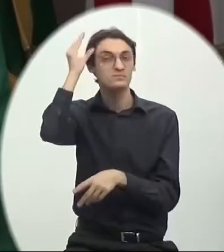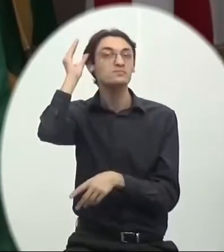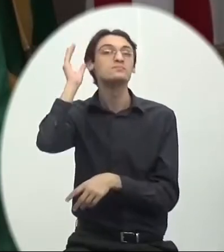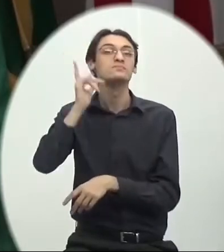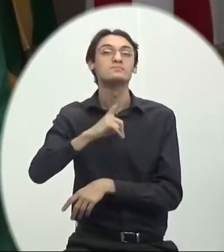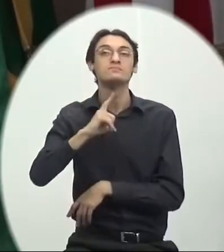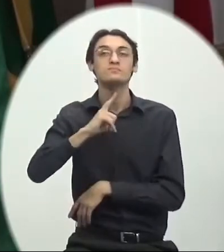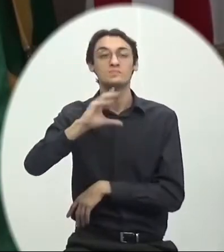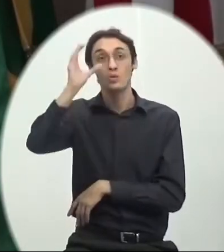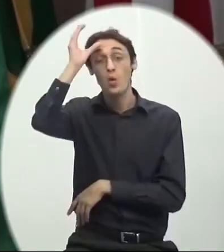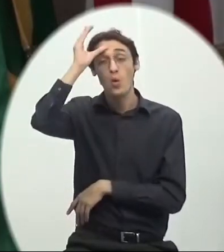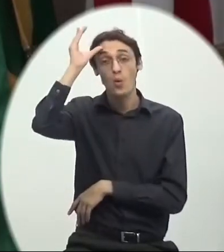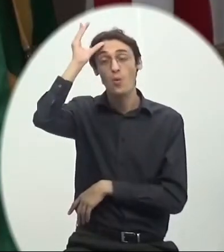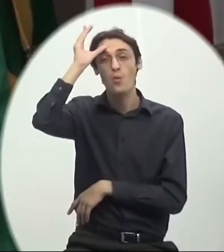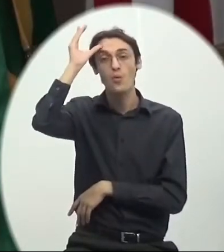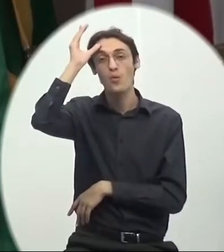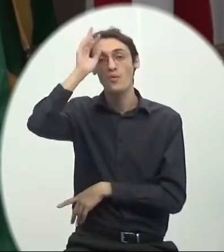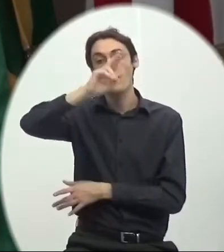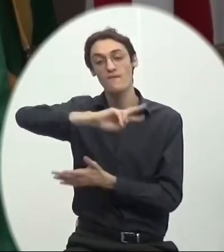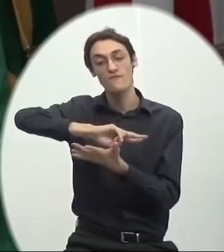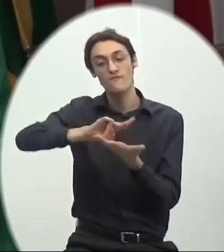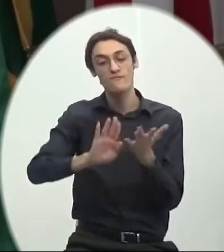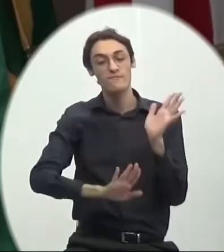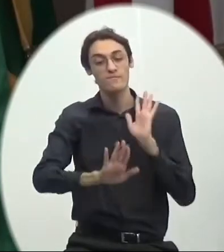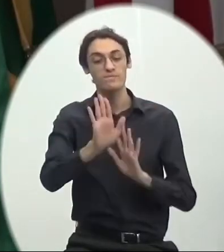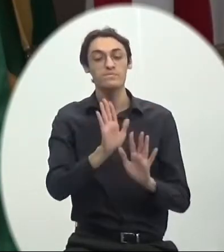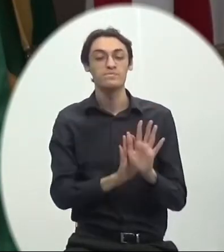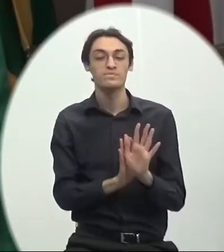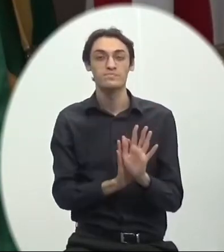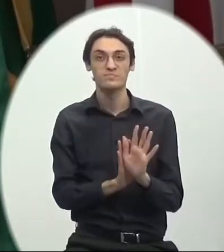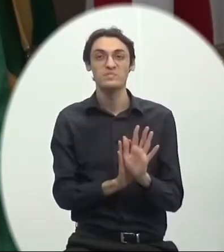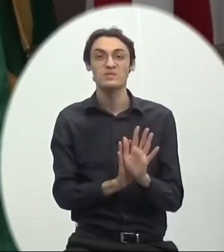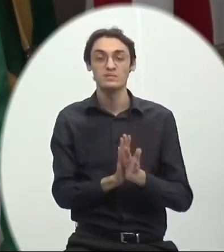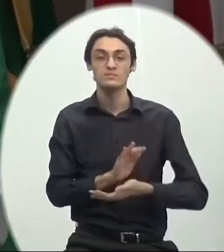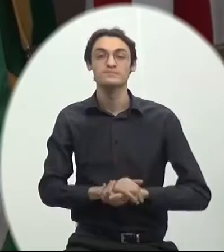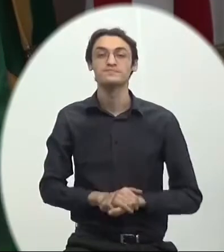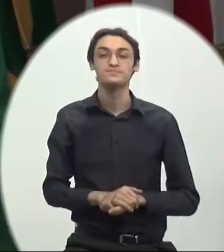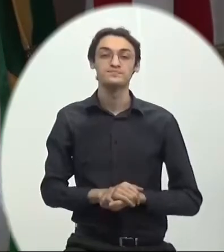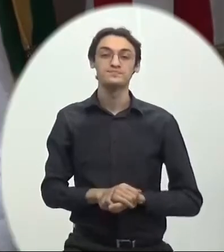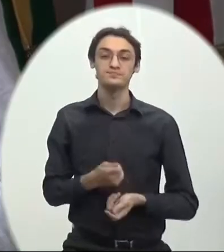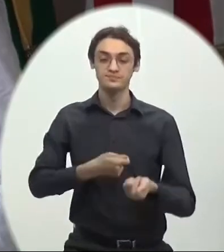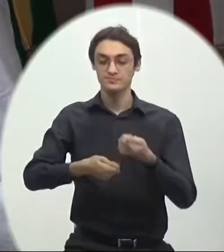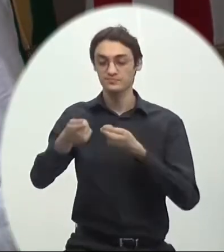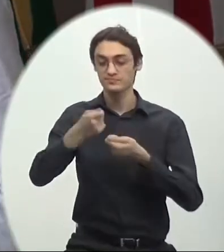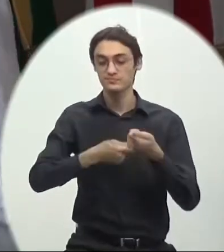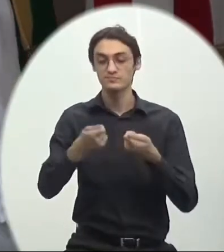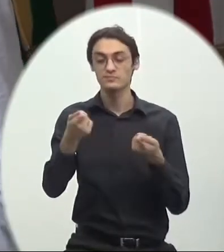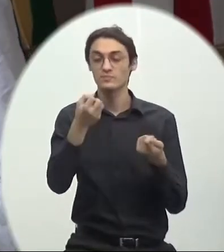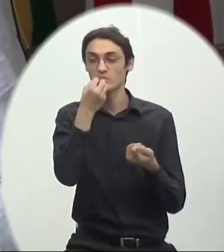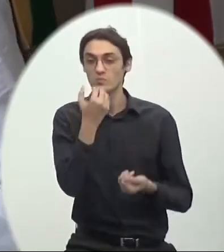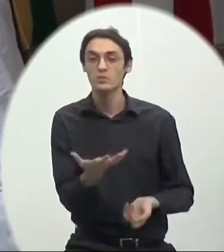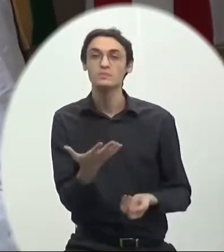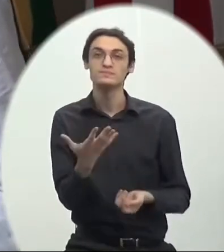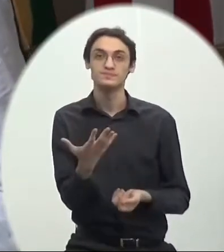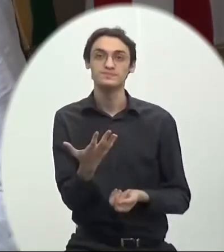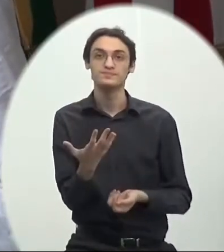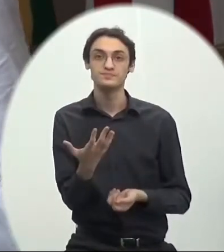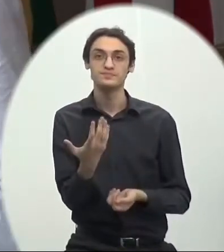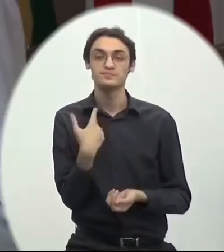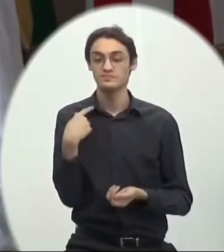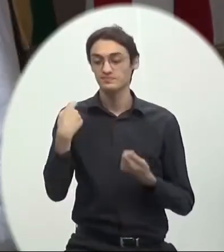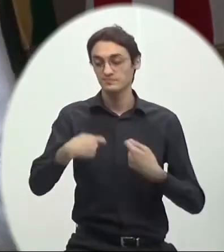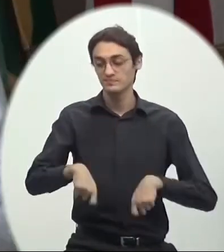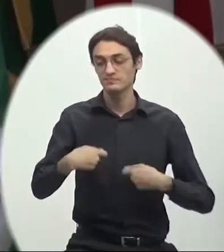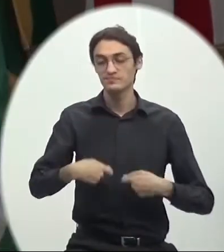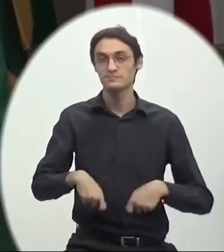bem consciente, né, dos cuidados que deve ter, né? E a economia, graças a Deus, está indo muito bem, que era necessário